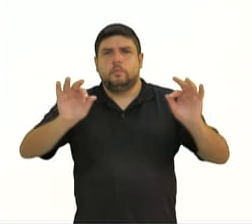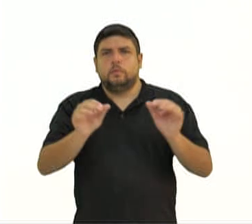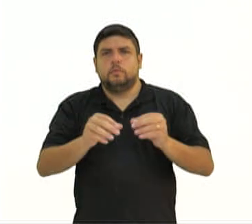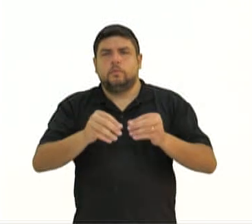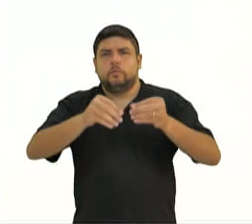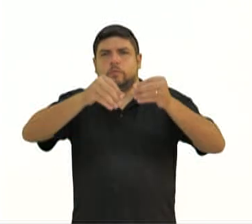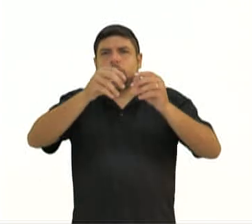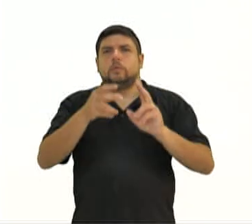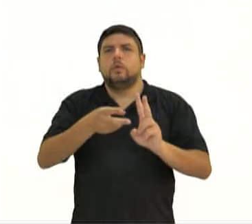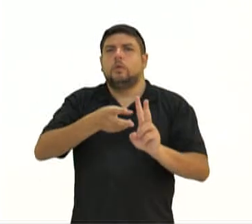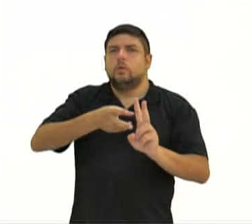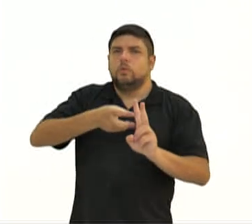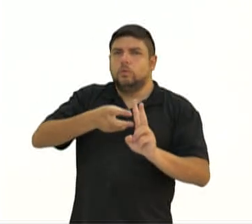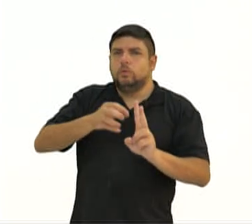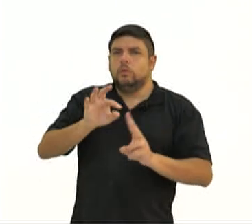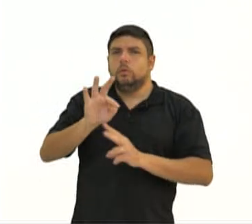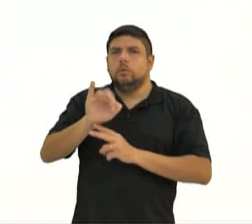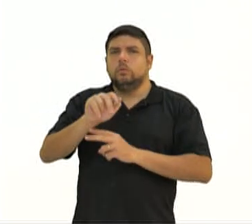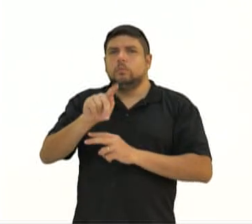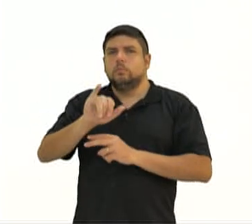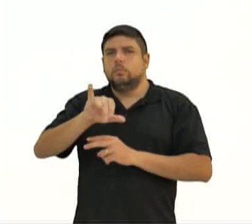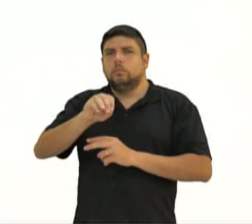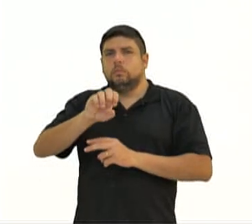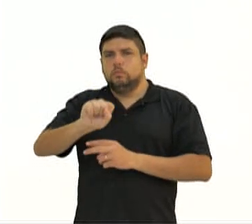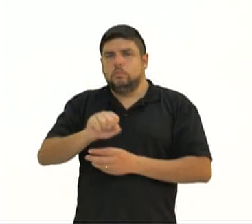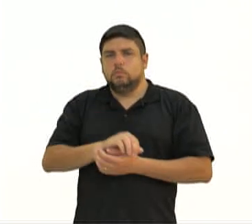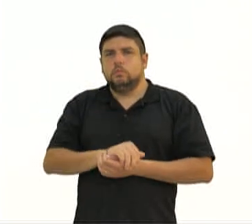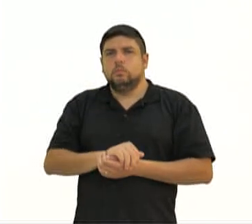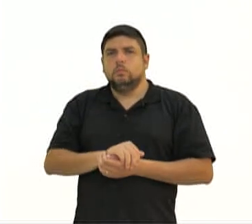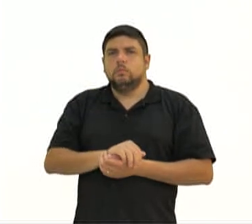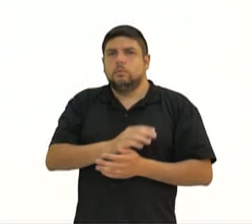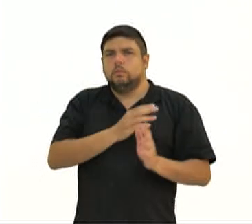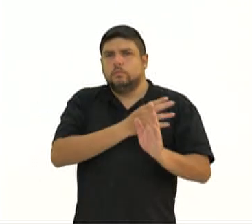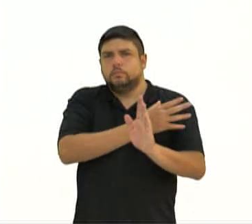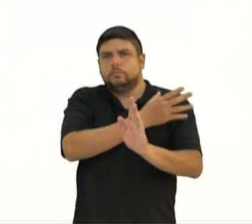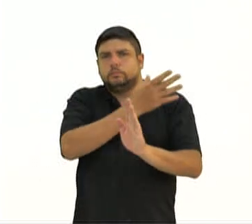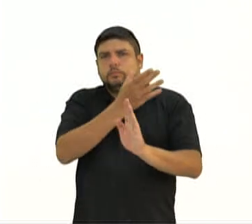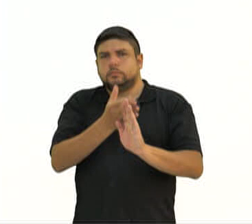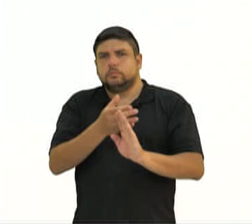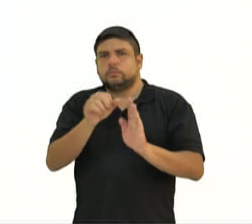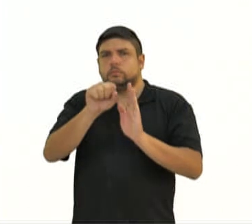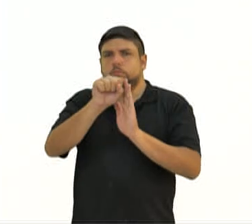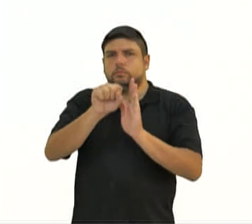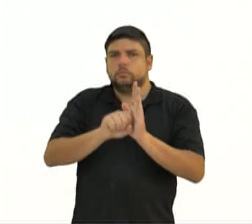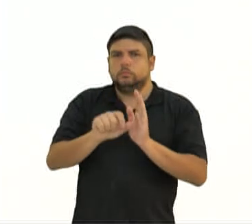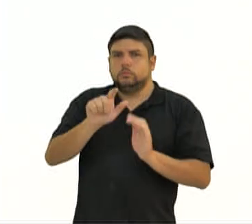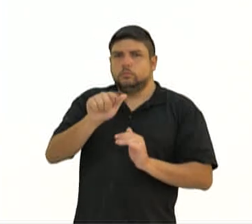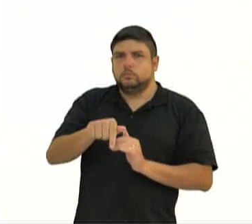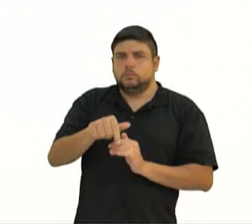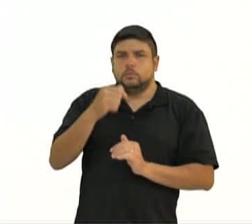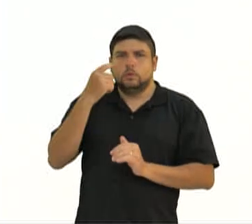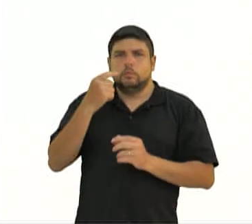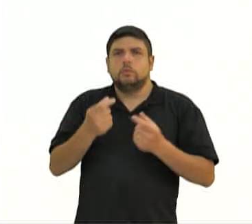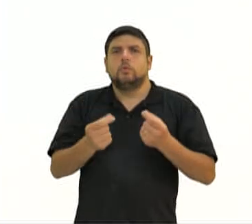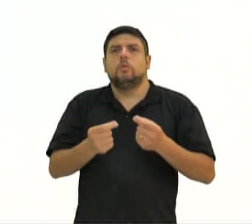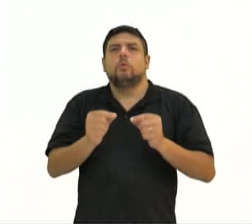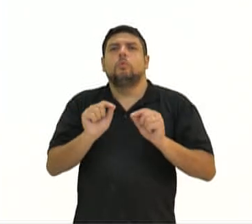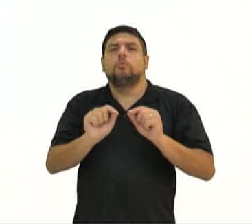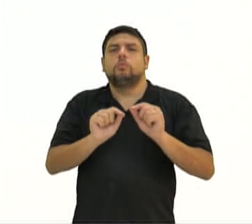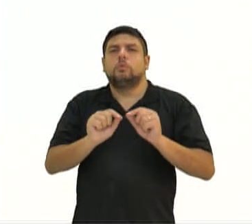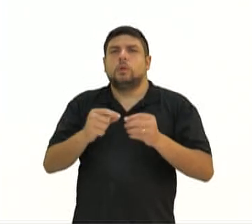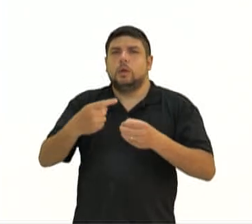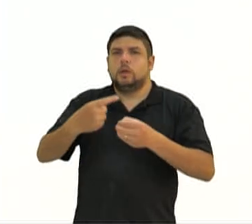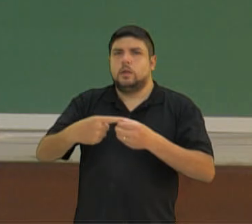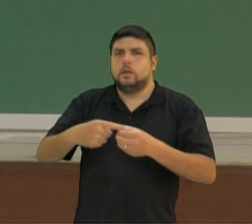índios Tapajós, que até no século XVII habitavam lugares onde é Santarém, no Pará. Então vocês